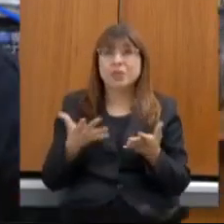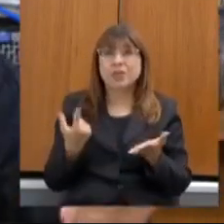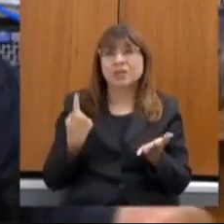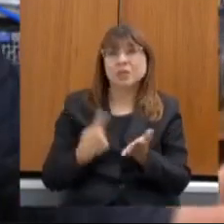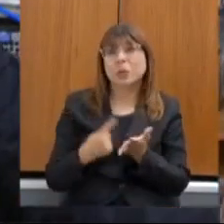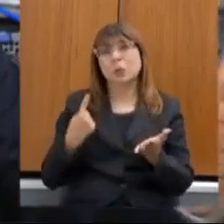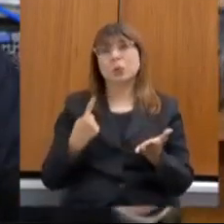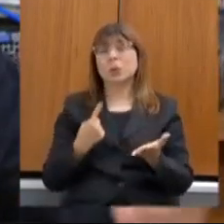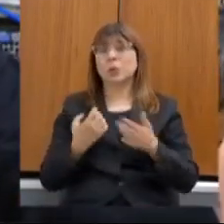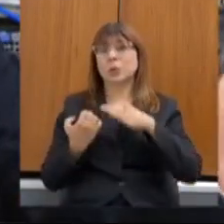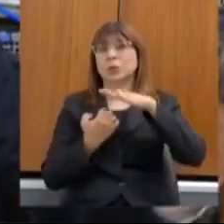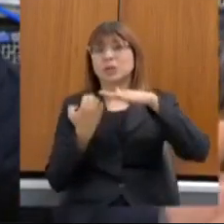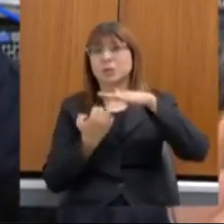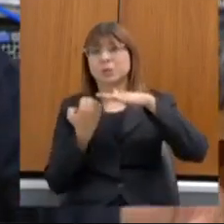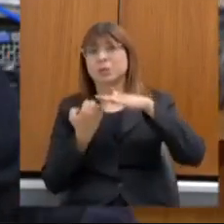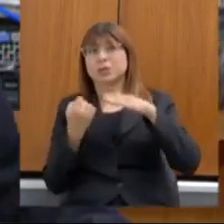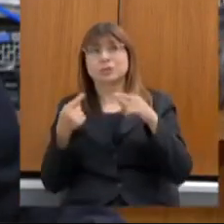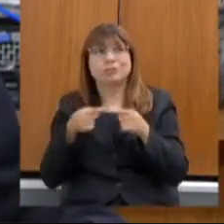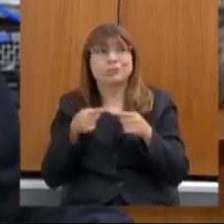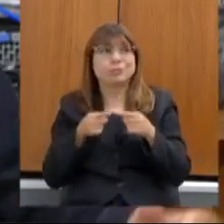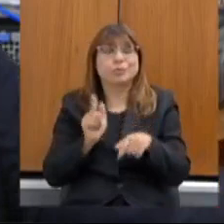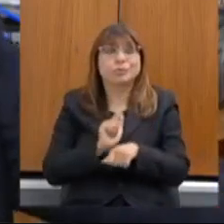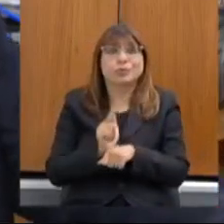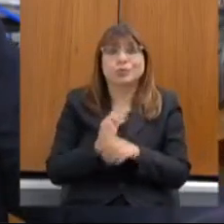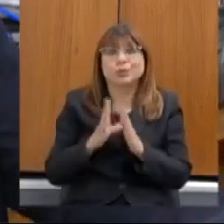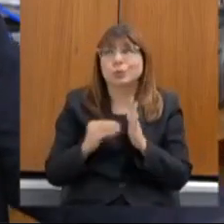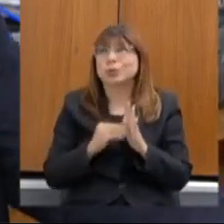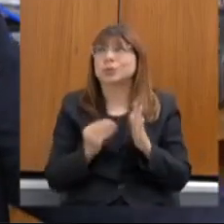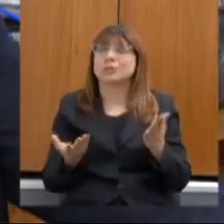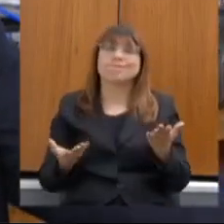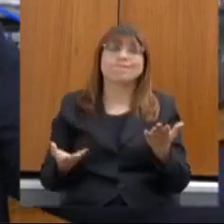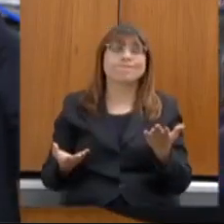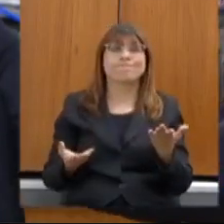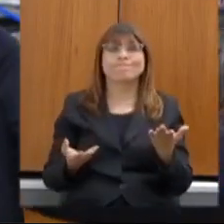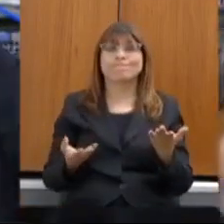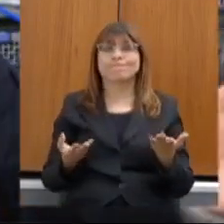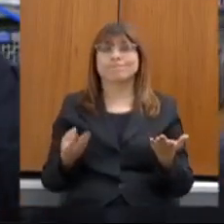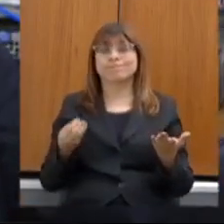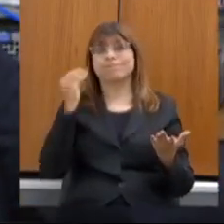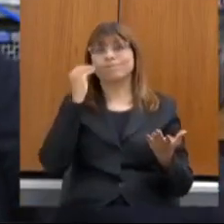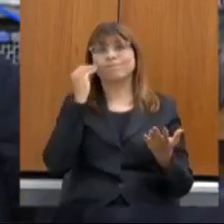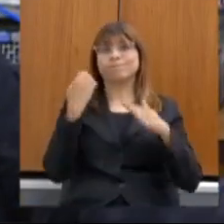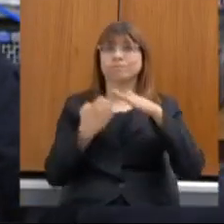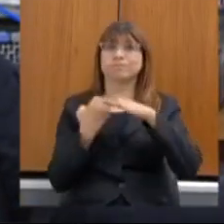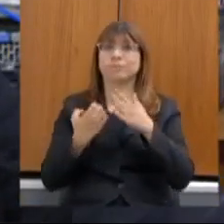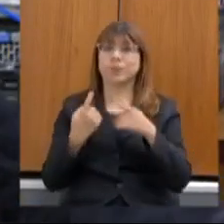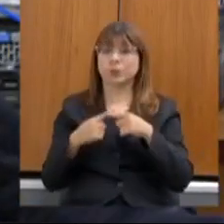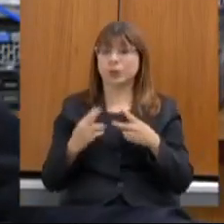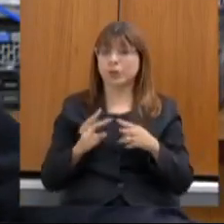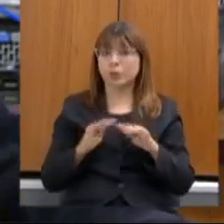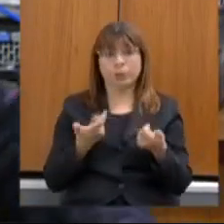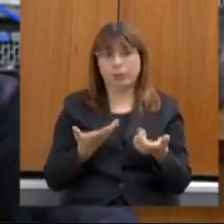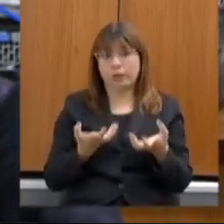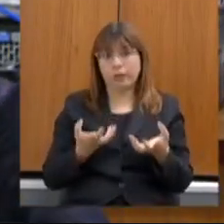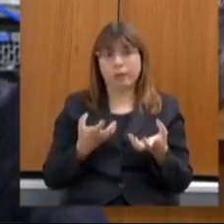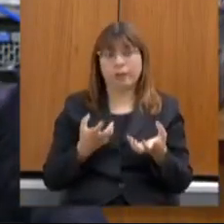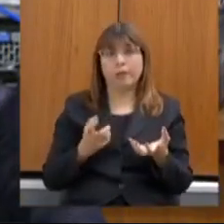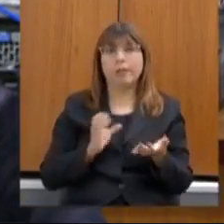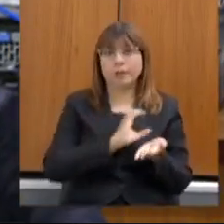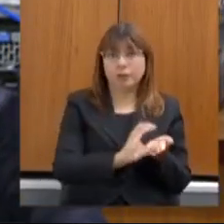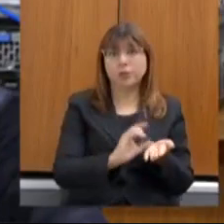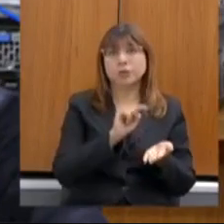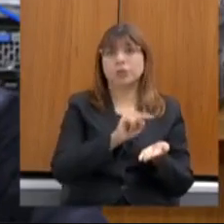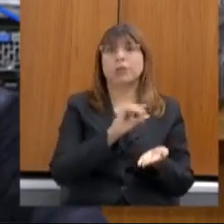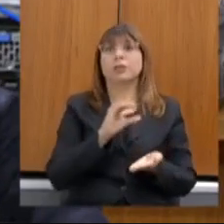pela algum modelo de gestão para que pudesse né empresas investir não tem mexendo você mesmo que realmente